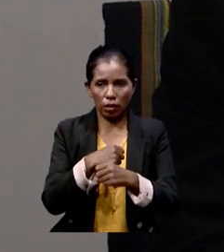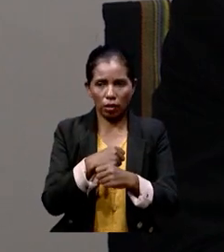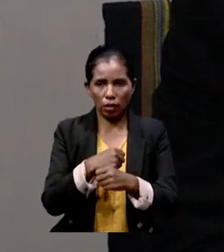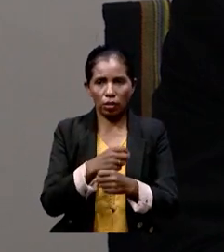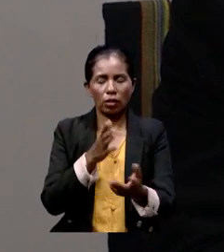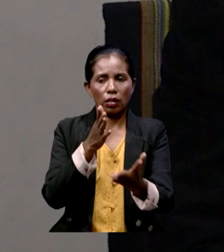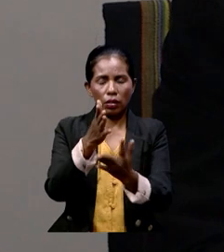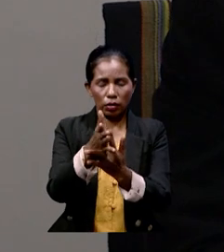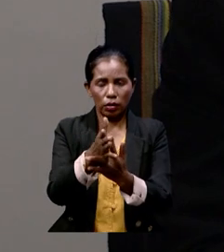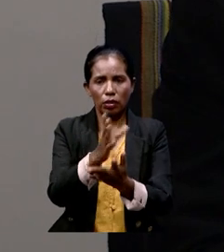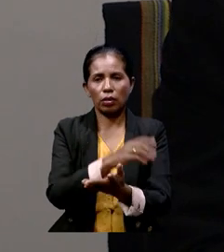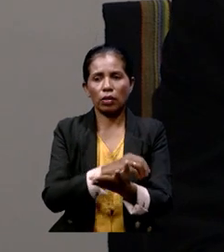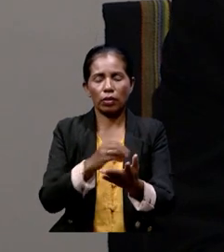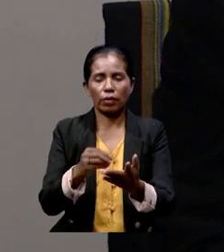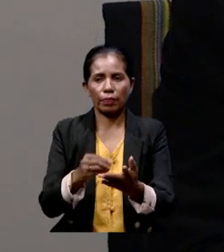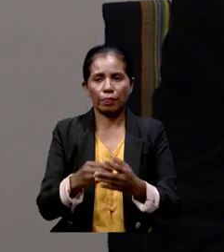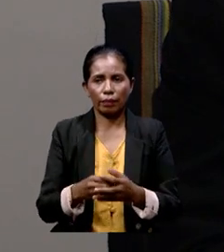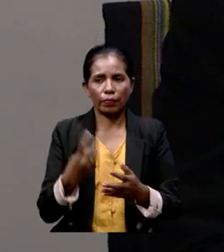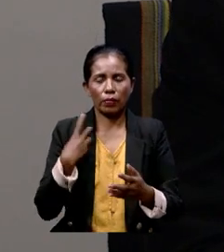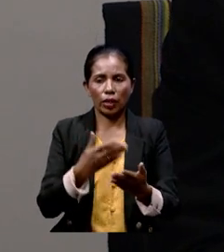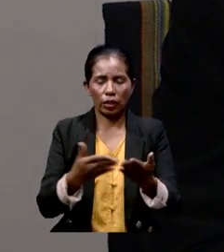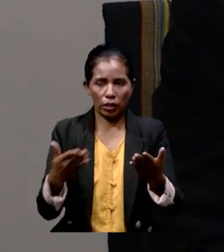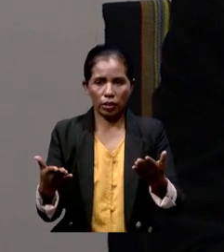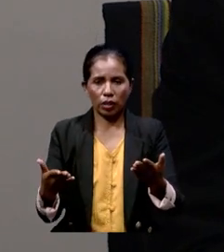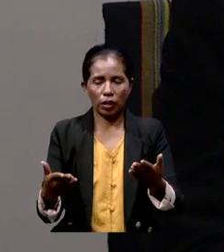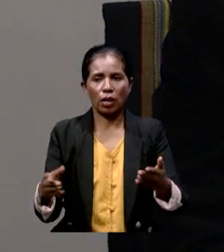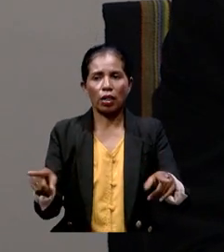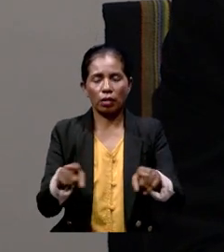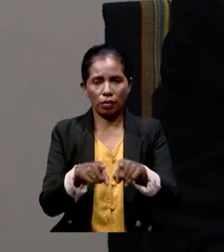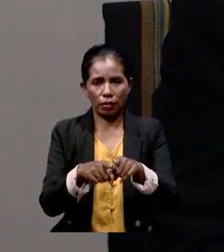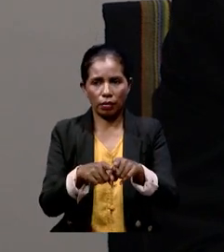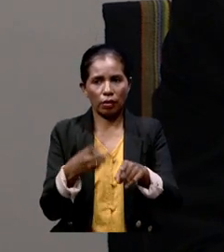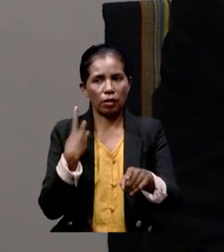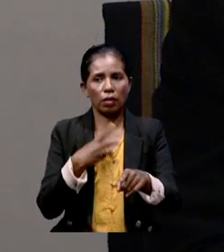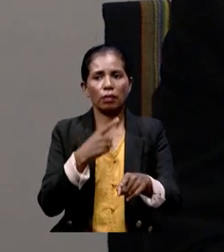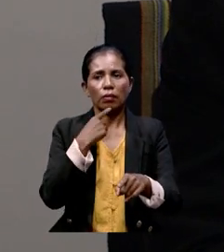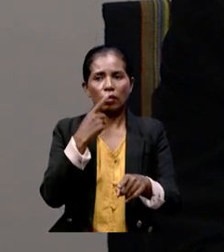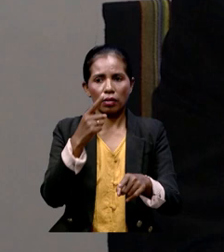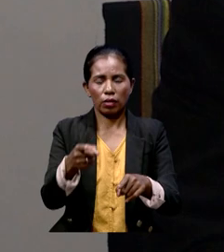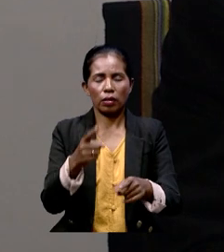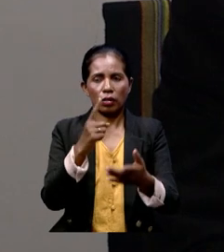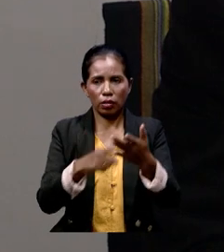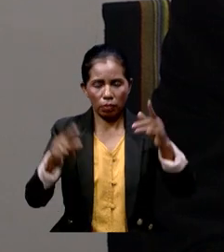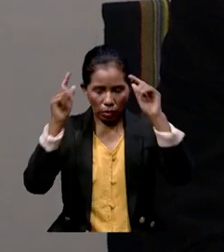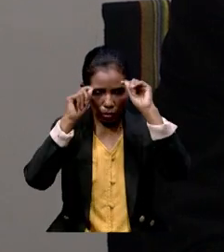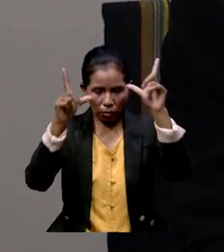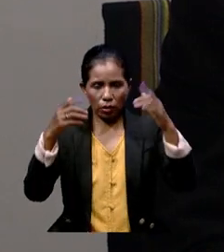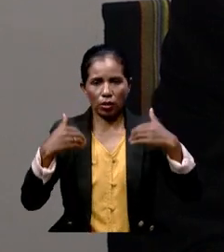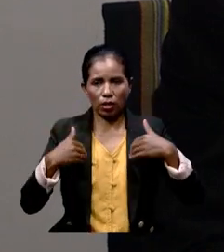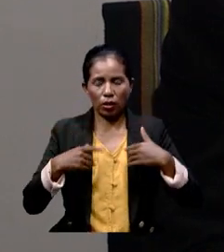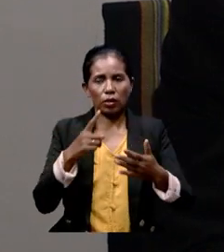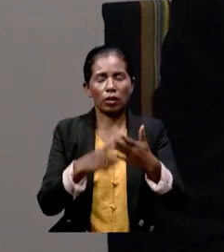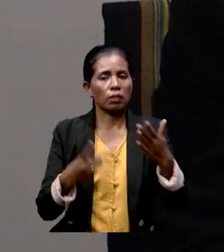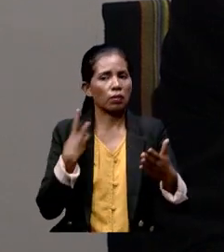assessment hemodinâmico. E equipamento será irané, a minha tango tona, saída mac Timor ia, não saída mac Itala